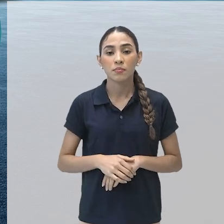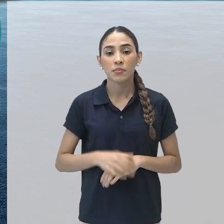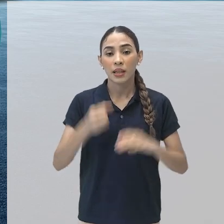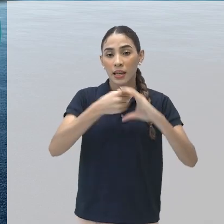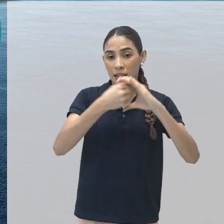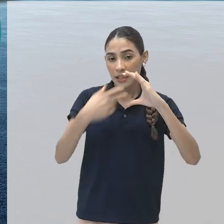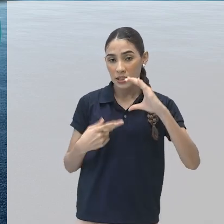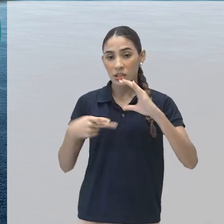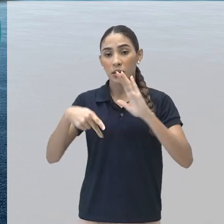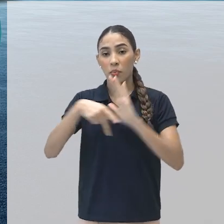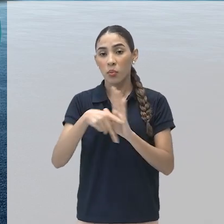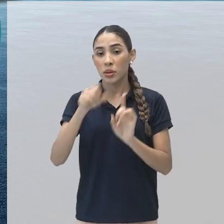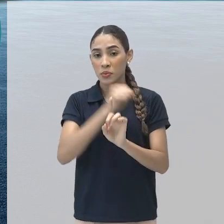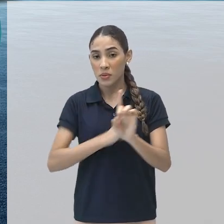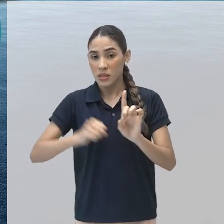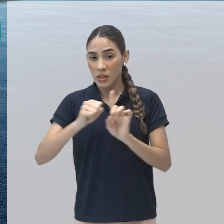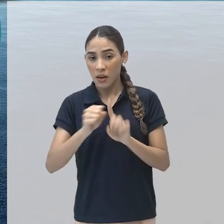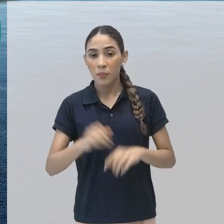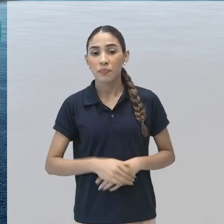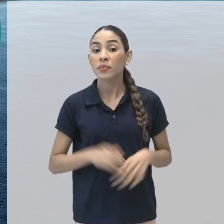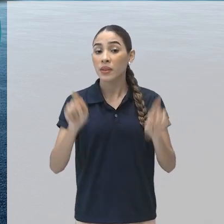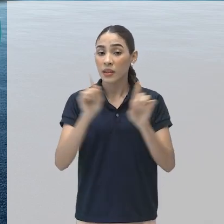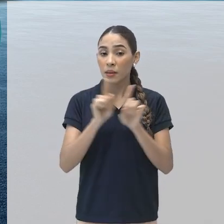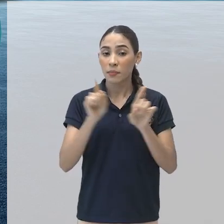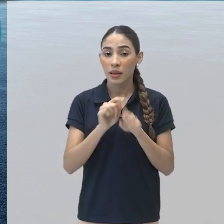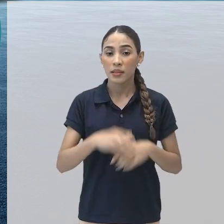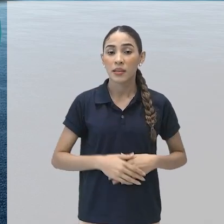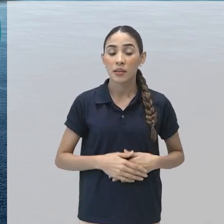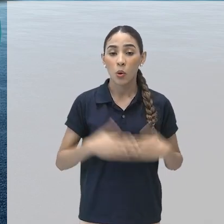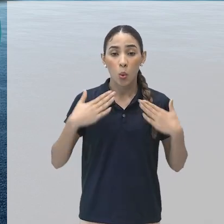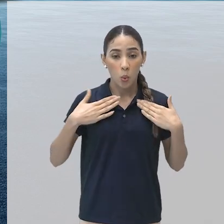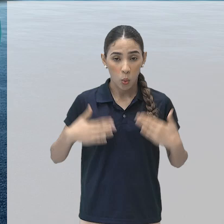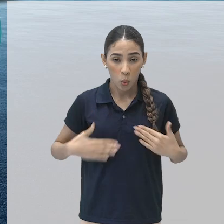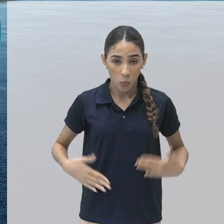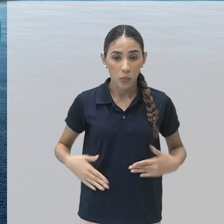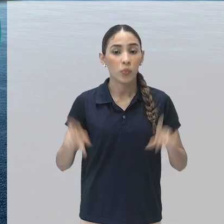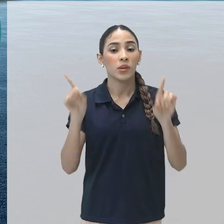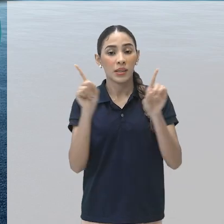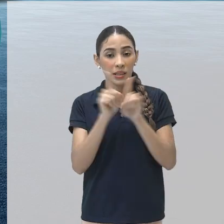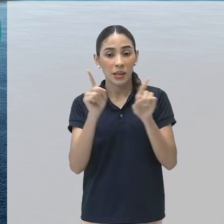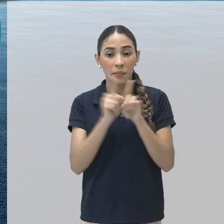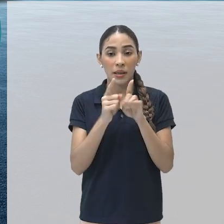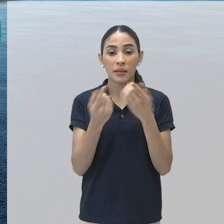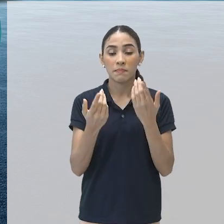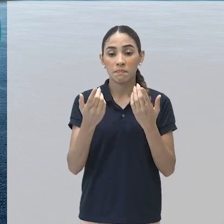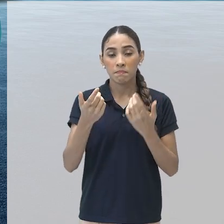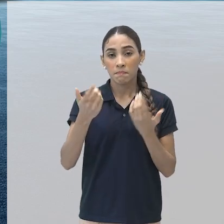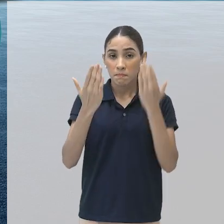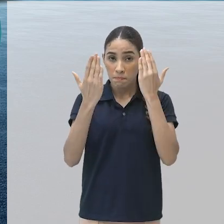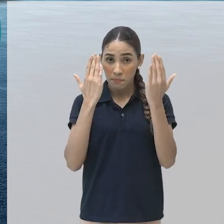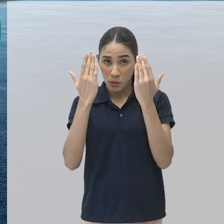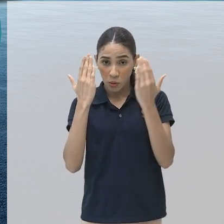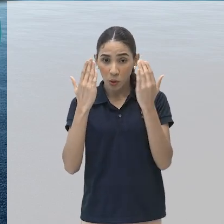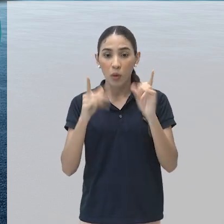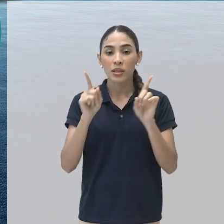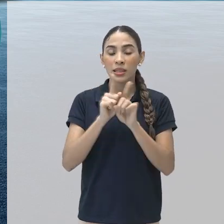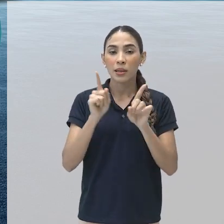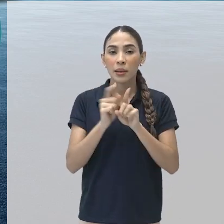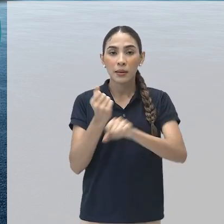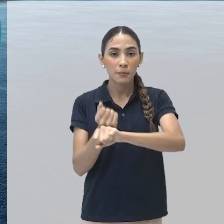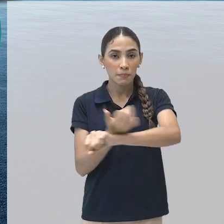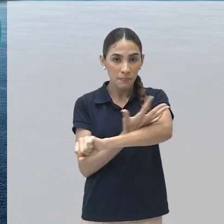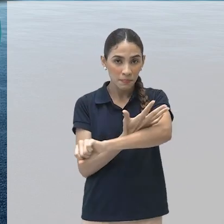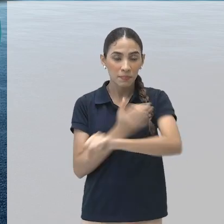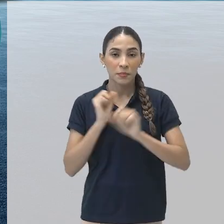aspecto social, no aspecto físico e nos aspectos psicológico e